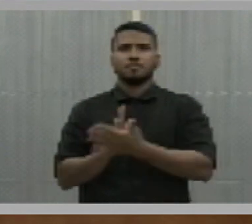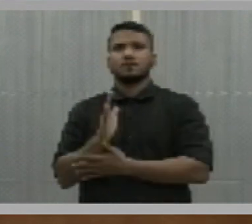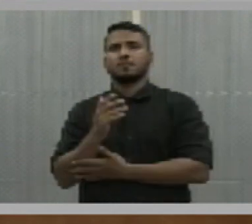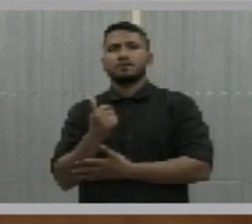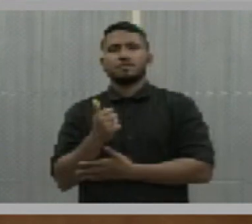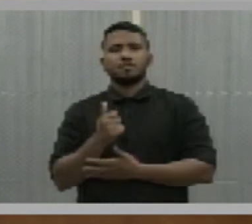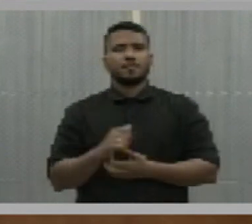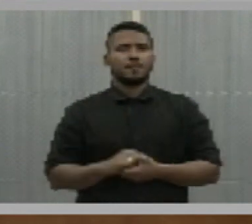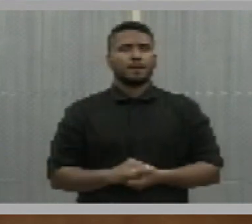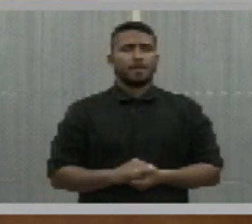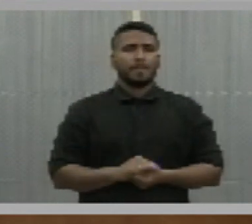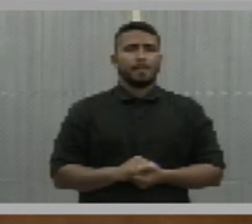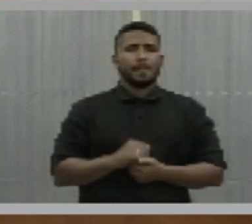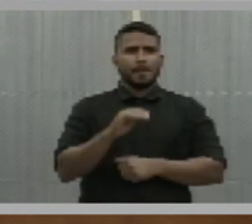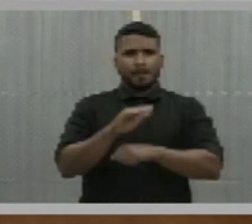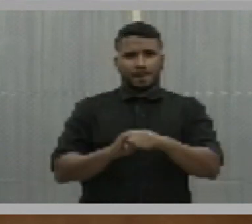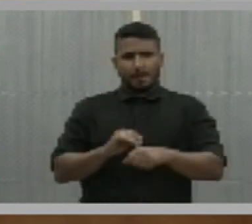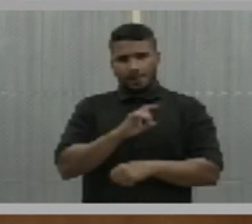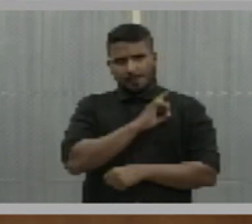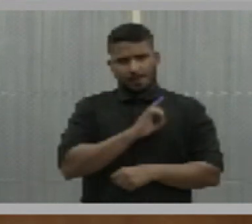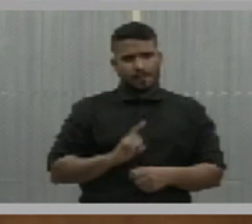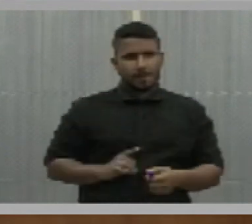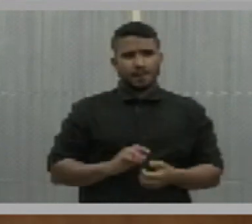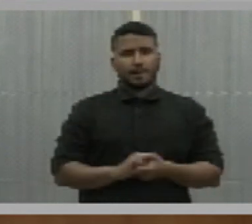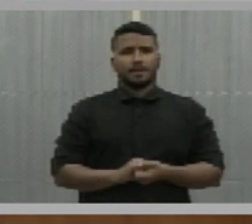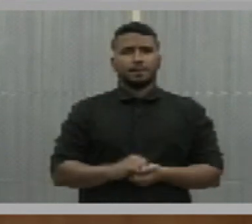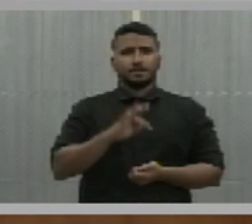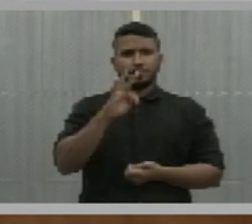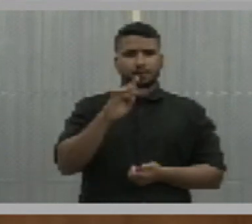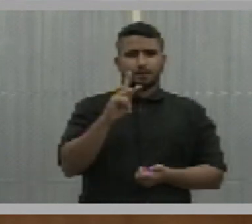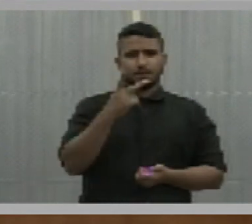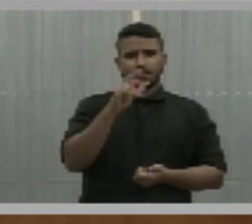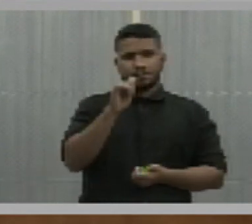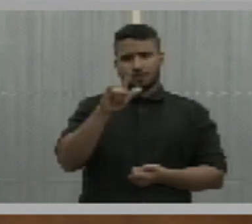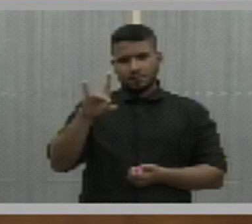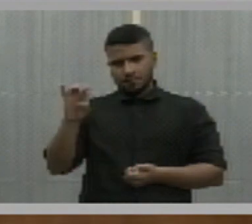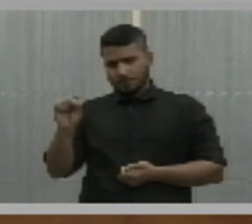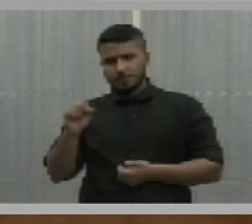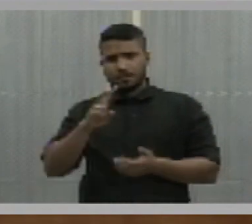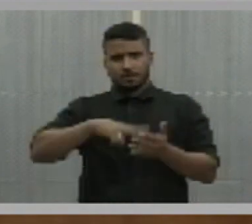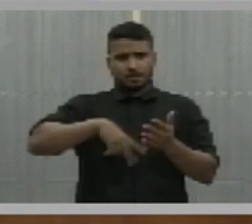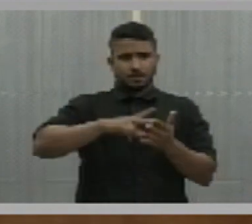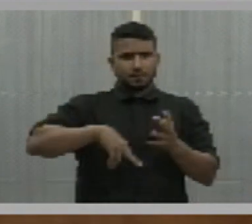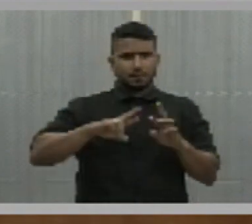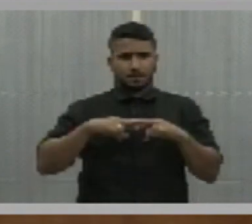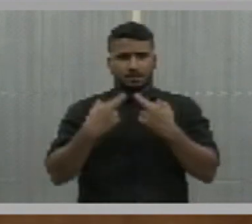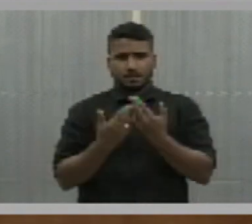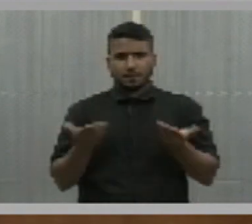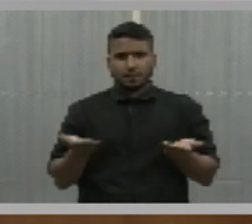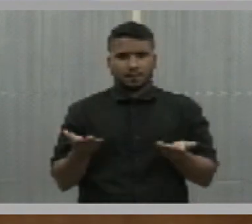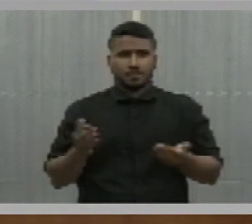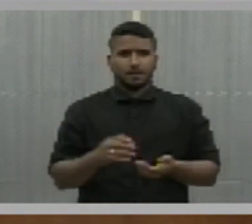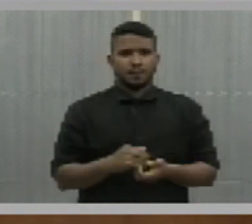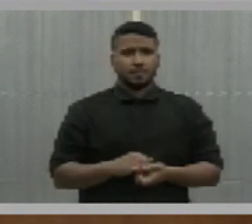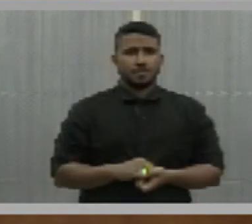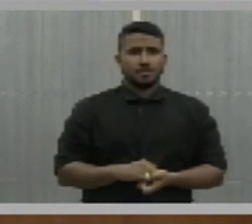Aprovado. Solicito ao deputado Tales a leitura do expediente de hoje.